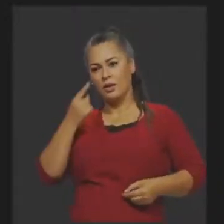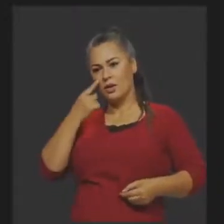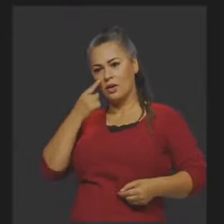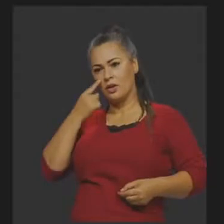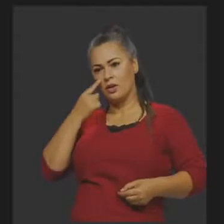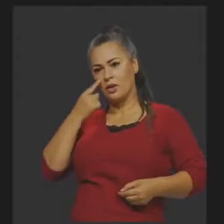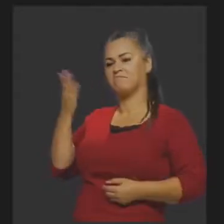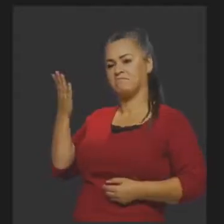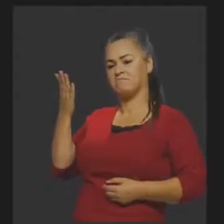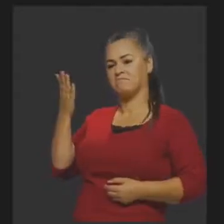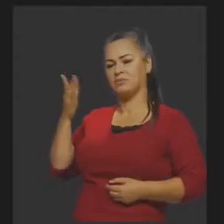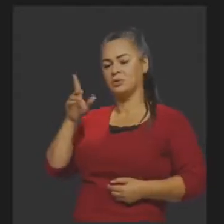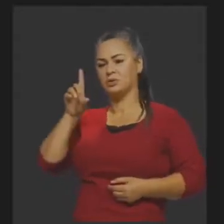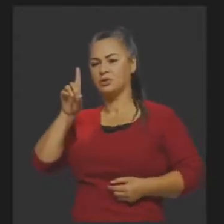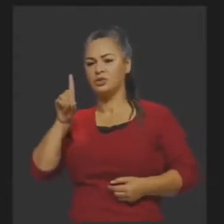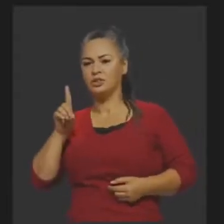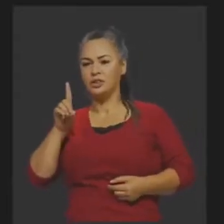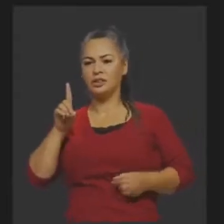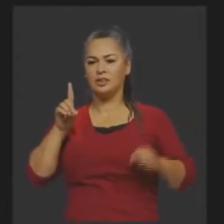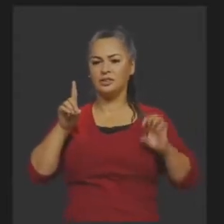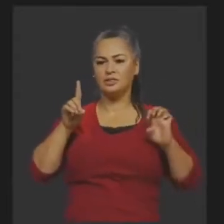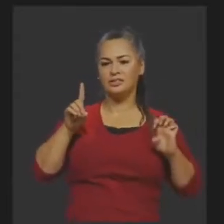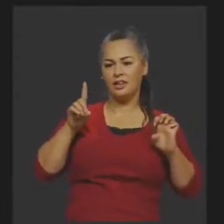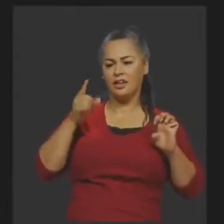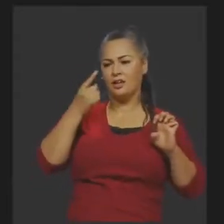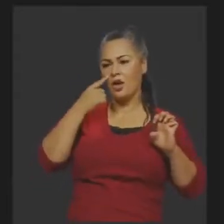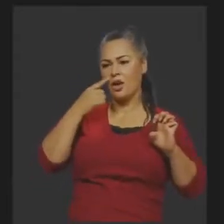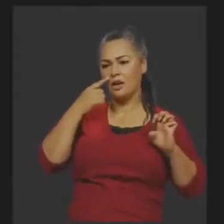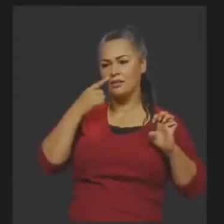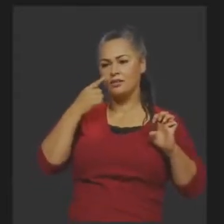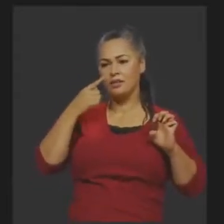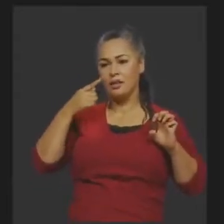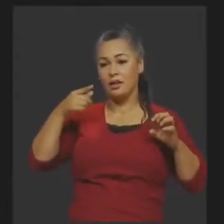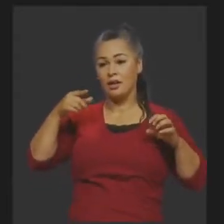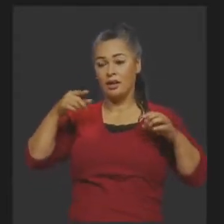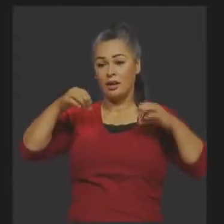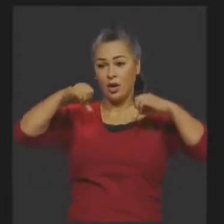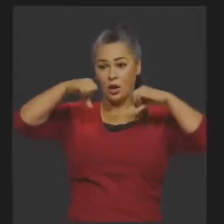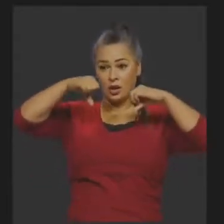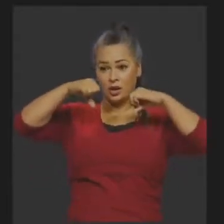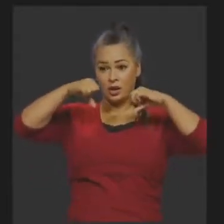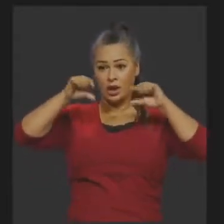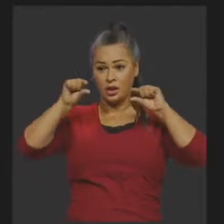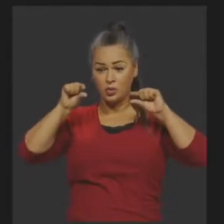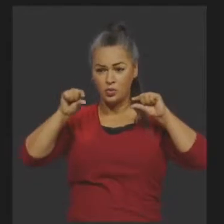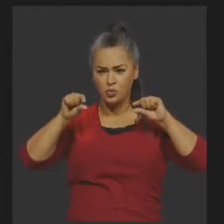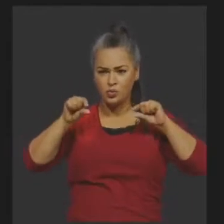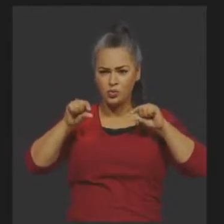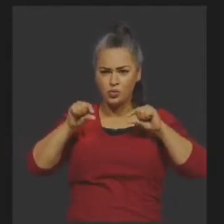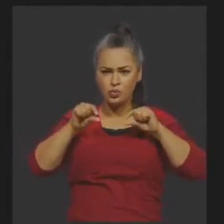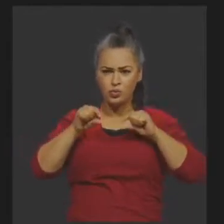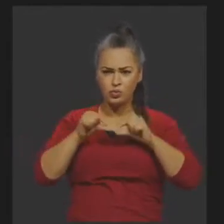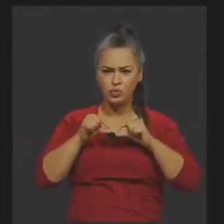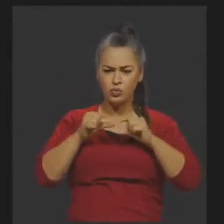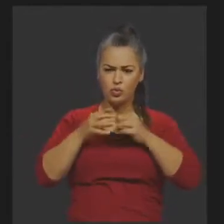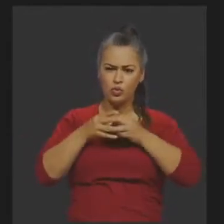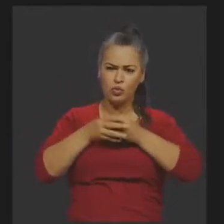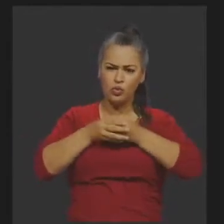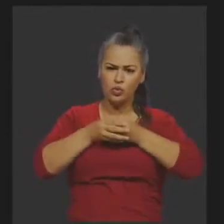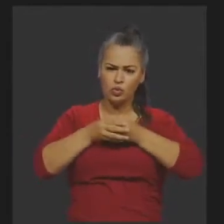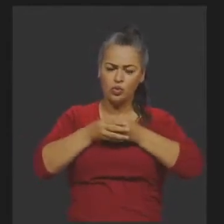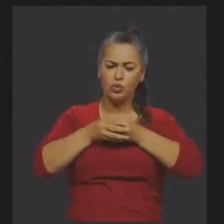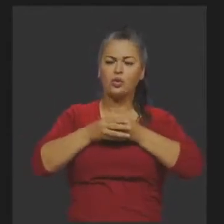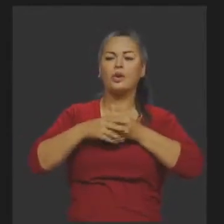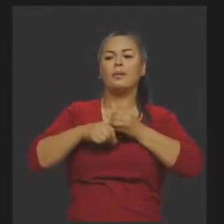de escrita para destacar, saindo do rim e indo em direção à bexiga, o que é o principal papel do